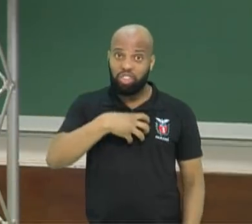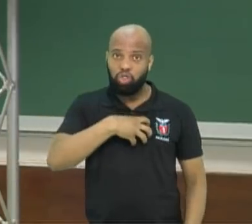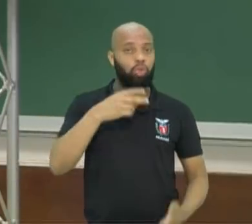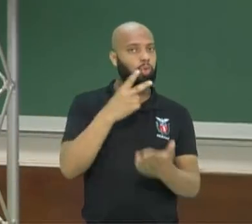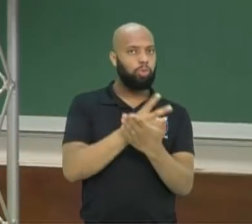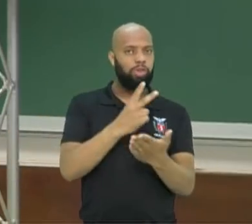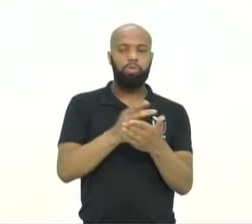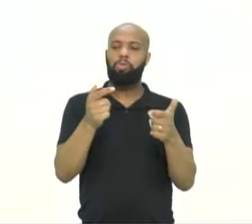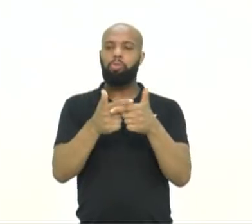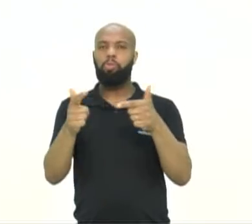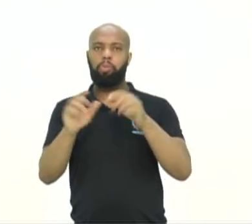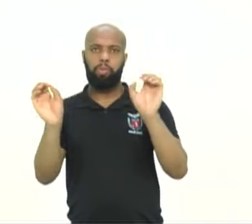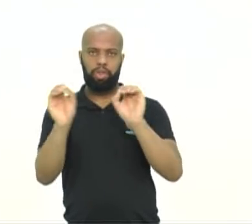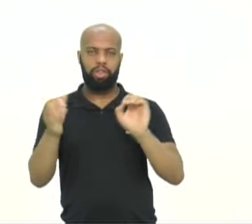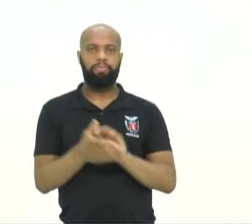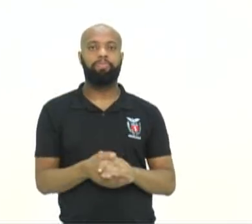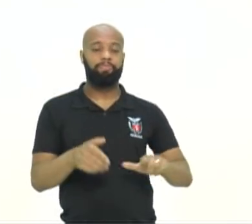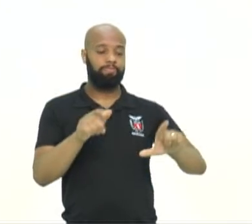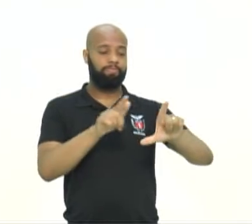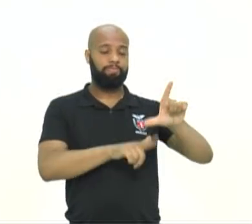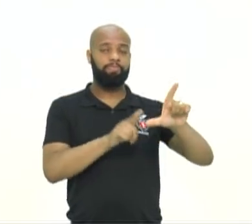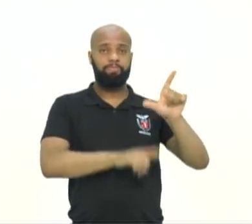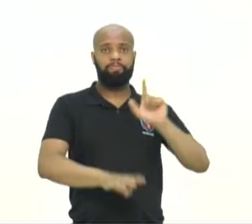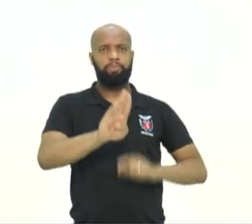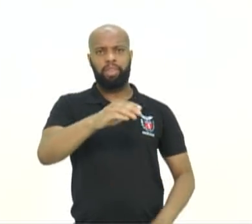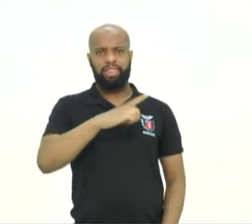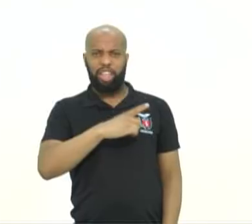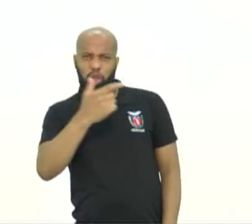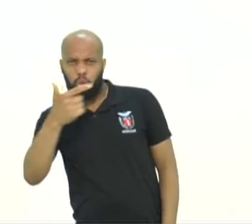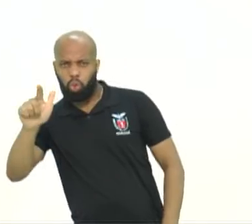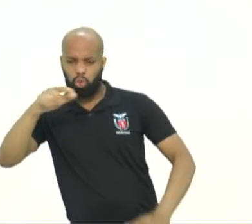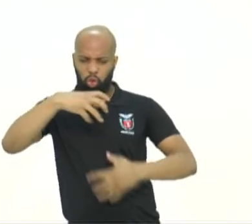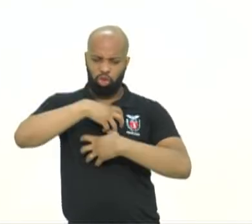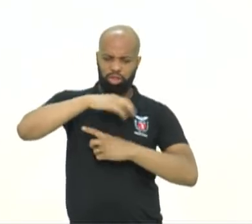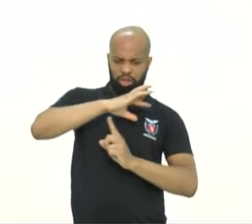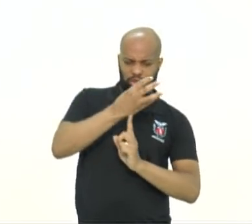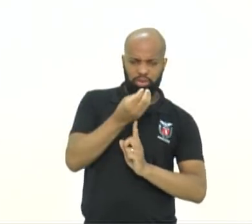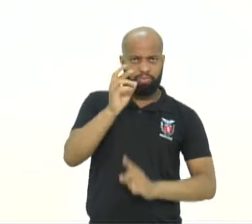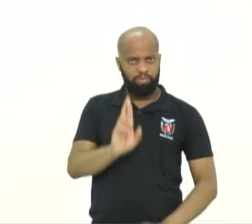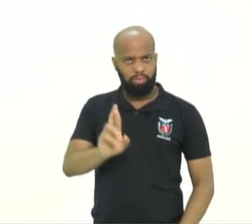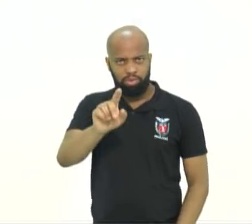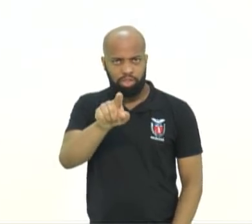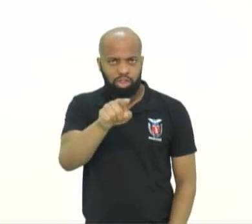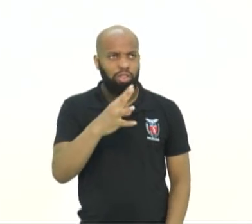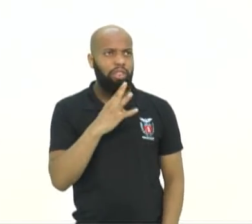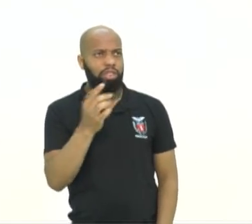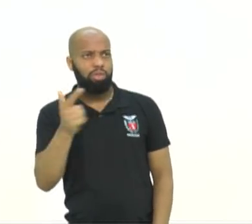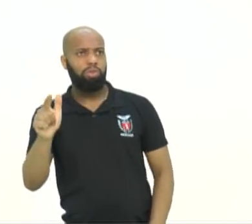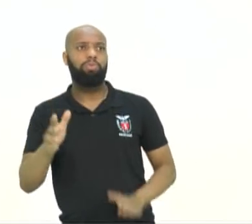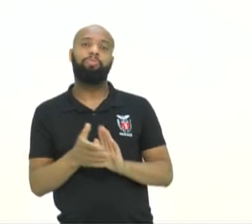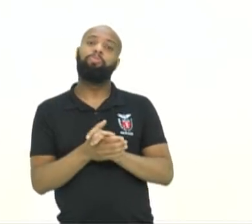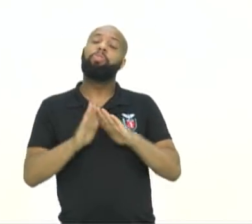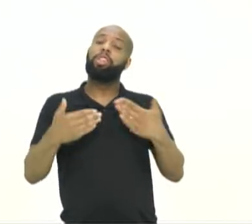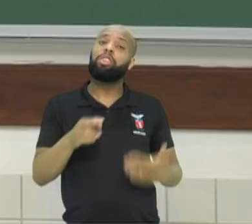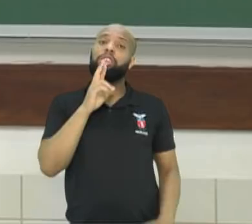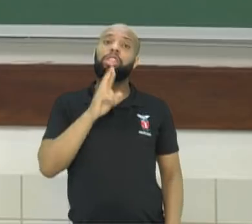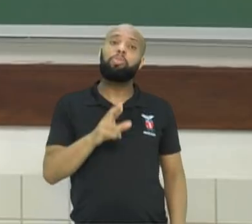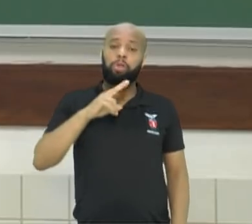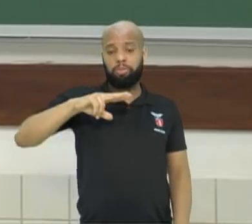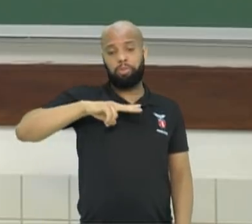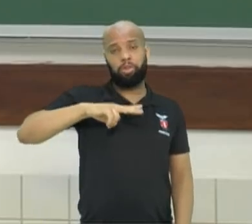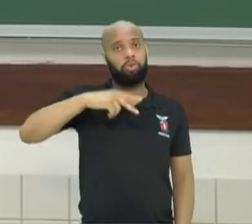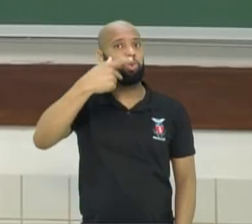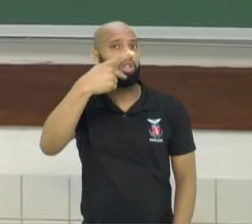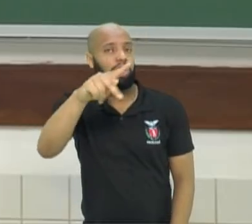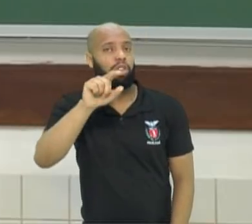não tem problema. Na letra B, existem outras formas de representação artística? Você conhece outras? Essa é uma resposta